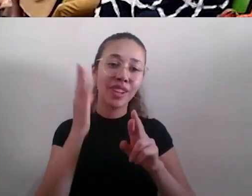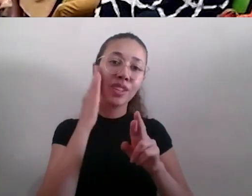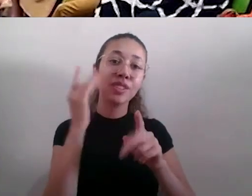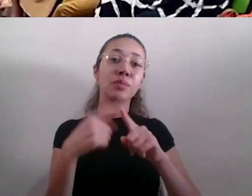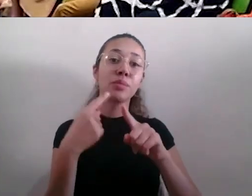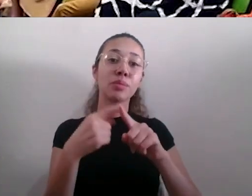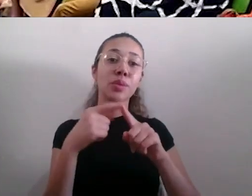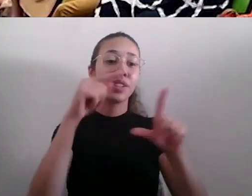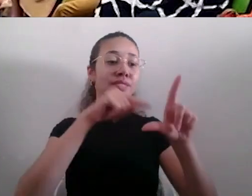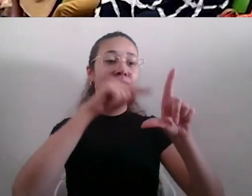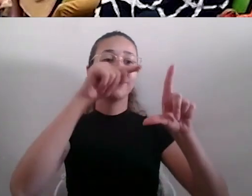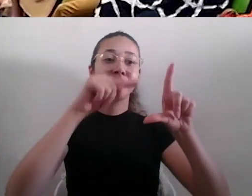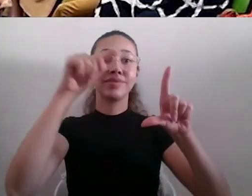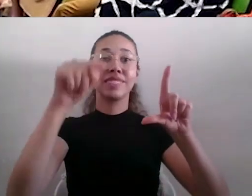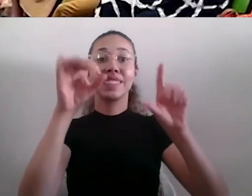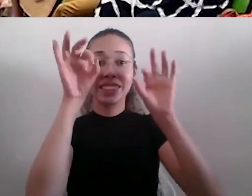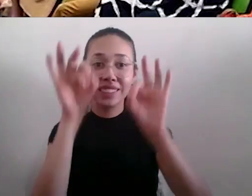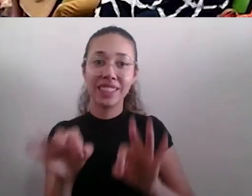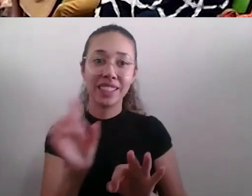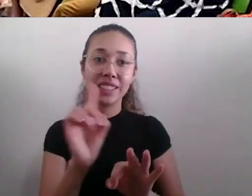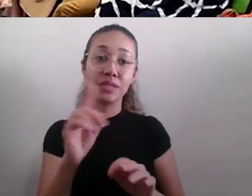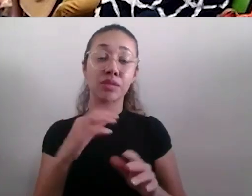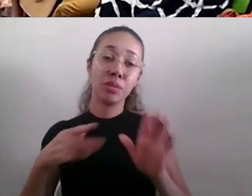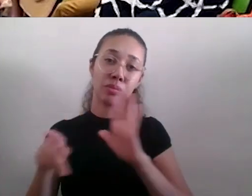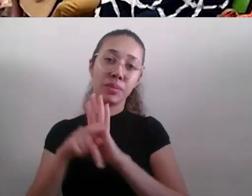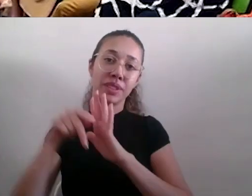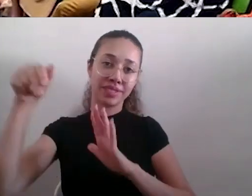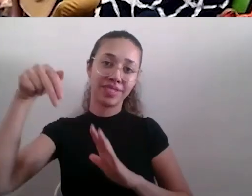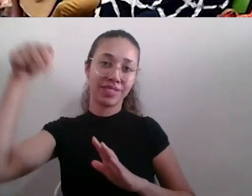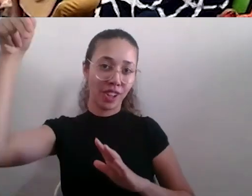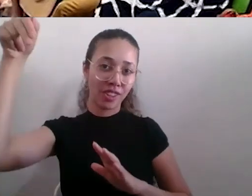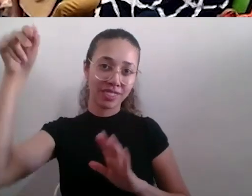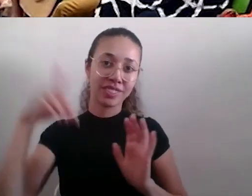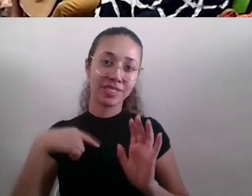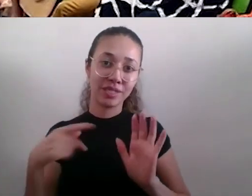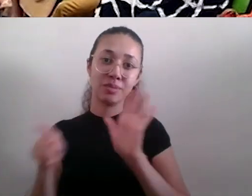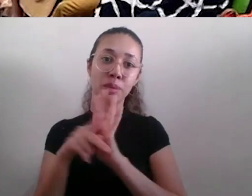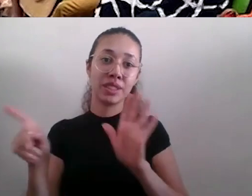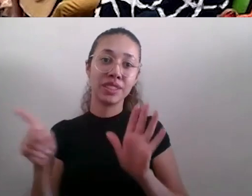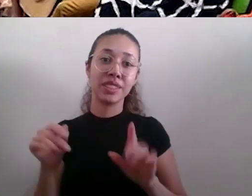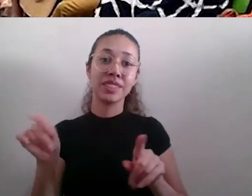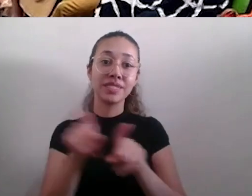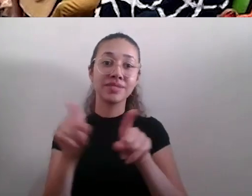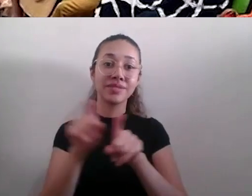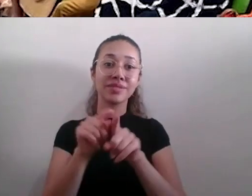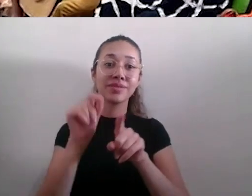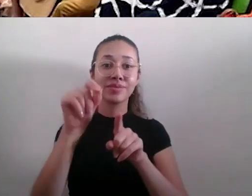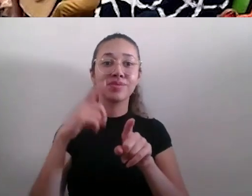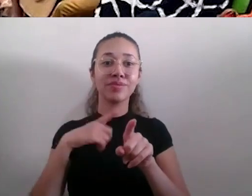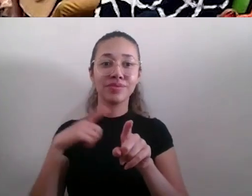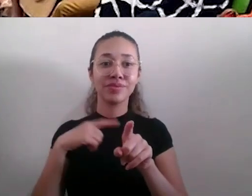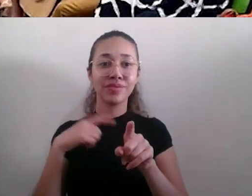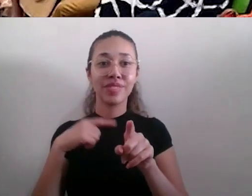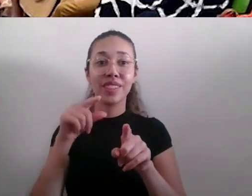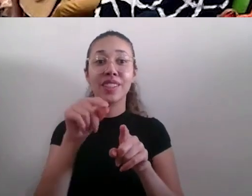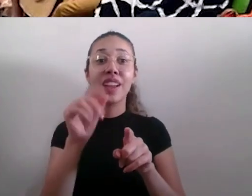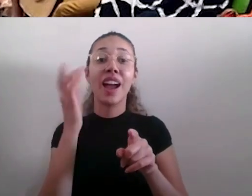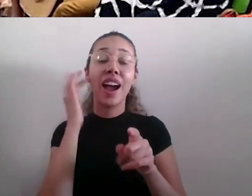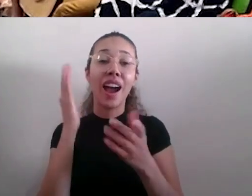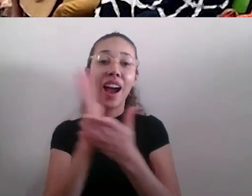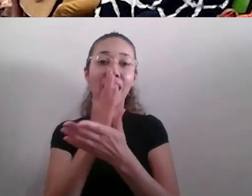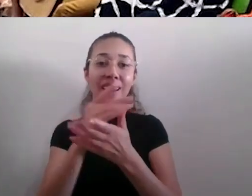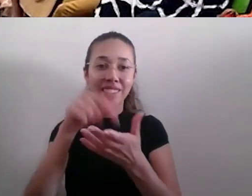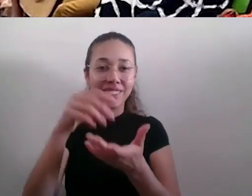são precisos. Porque eu sou um ouvinte nordestino, embora meu Spotify seja acessado. O Spotify acha que você é paulista. Acha que eu sou